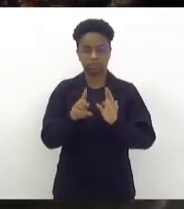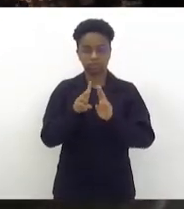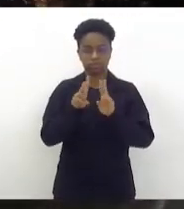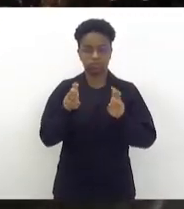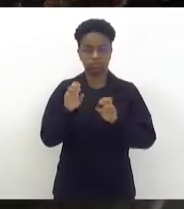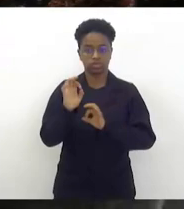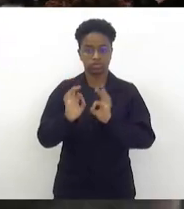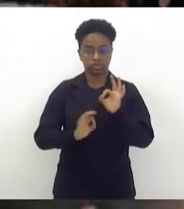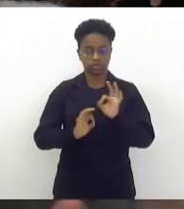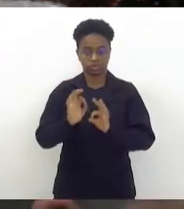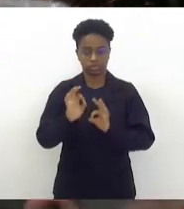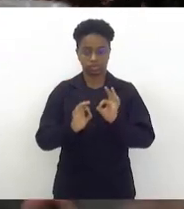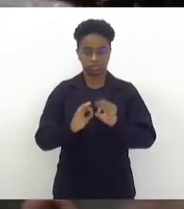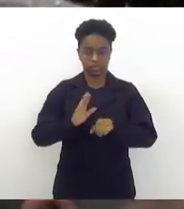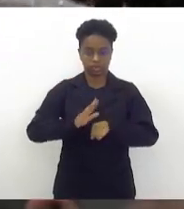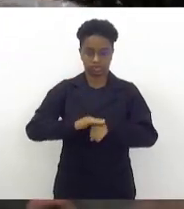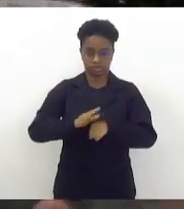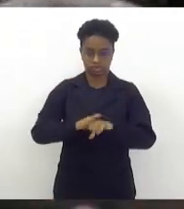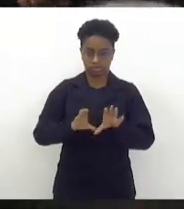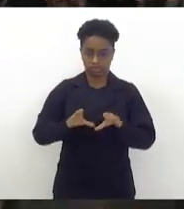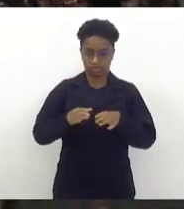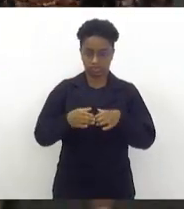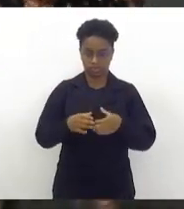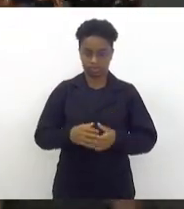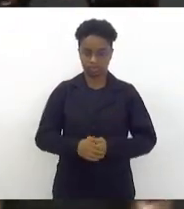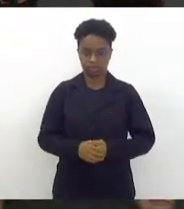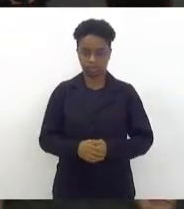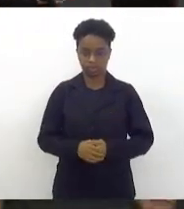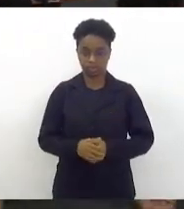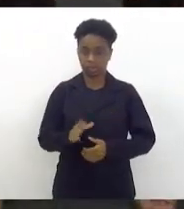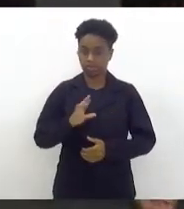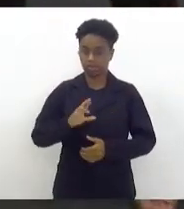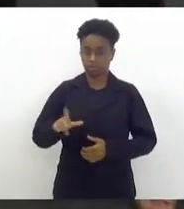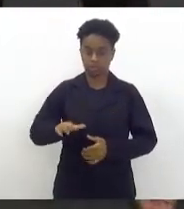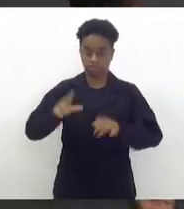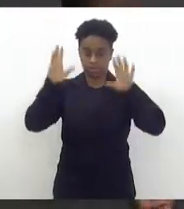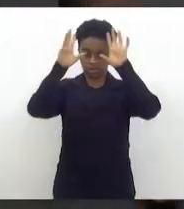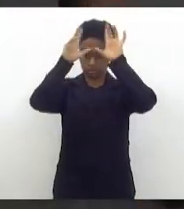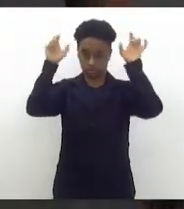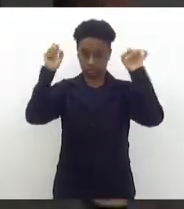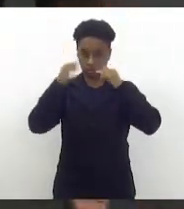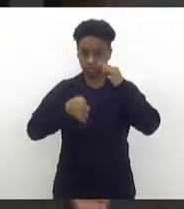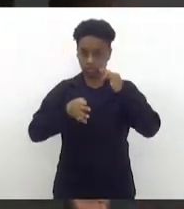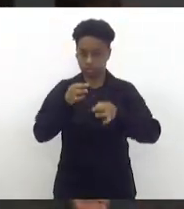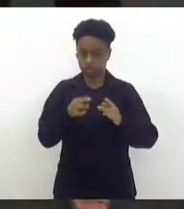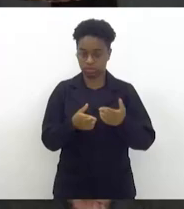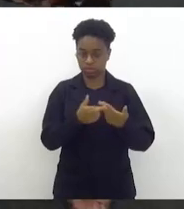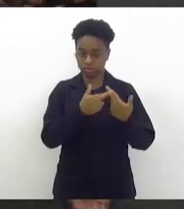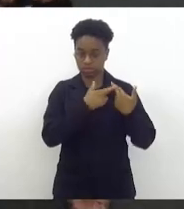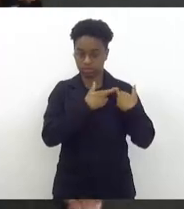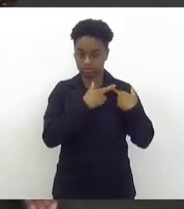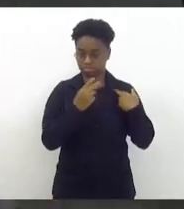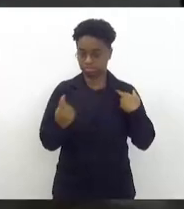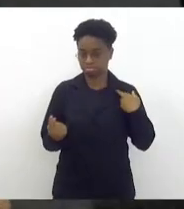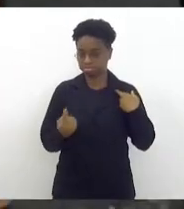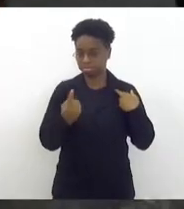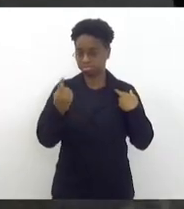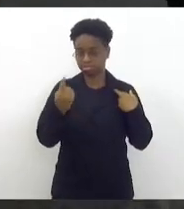organização própria. Não compete ao Tribunal de Justiça, de maneira